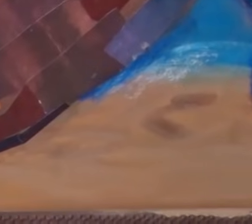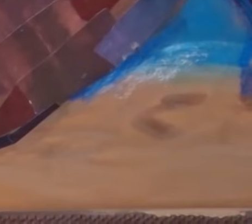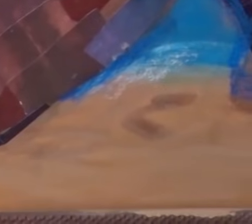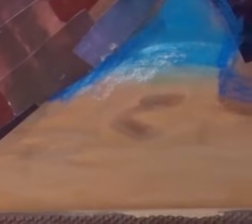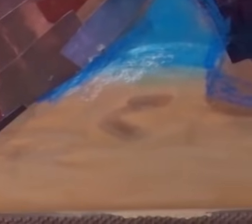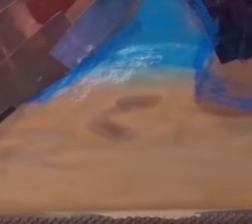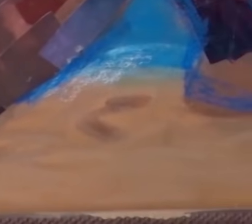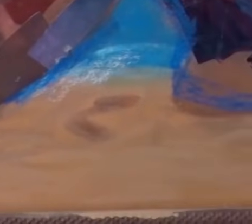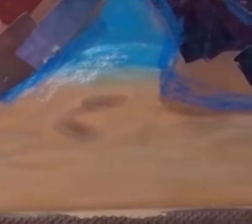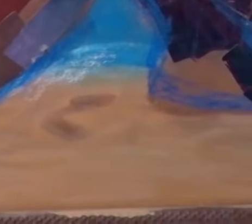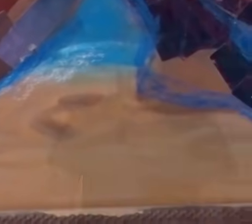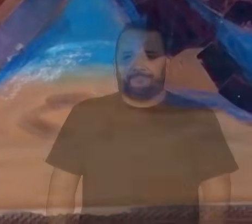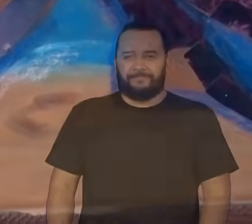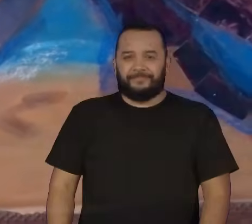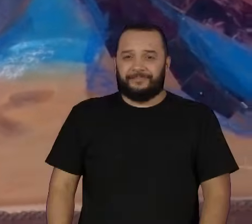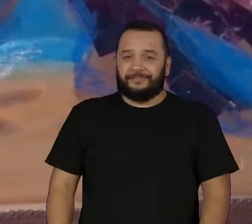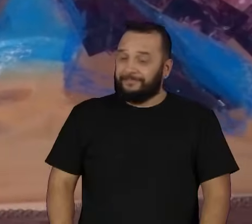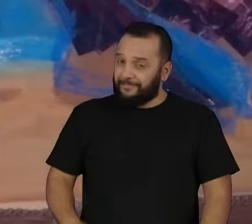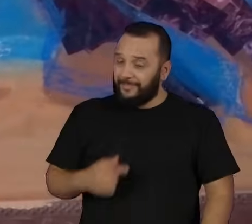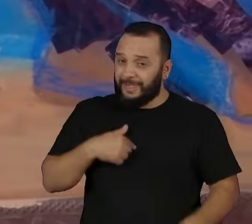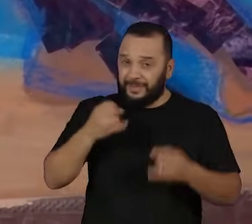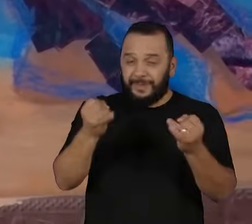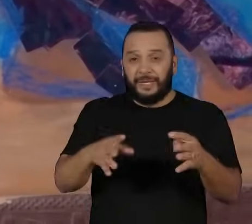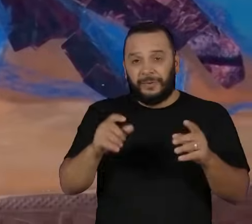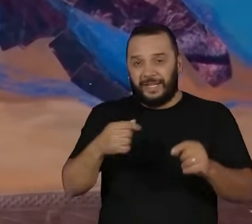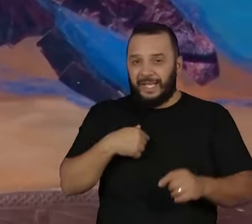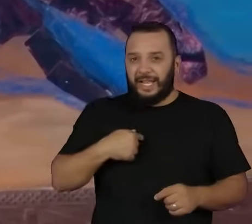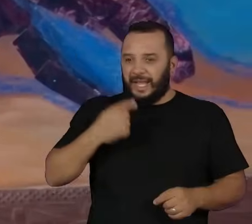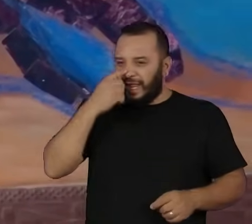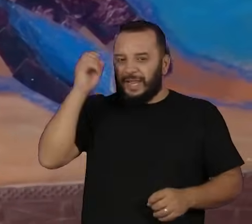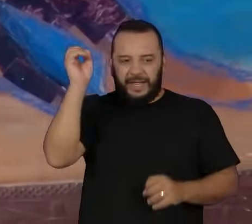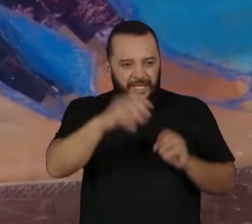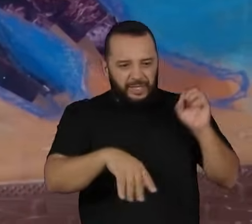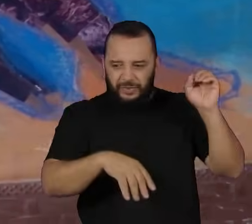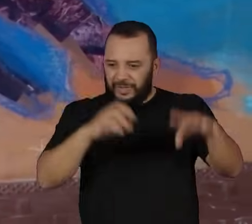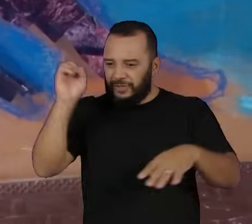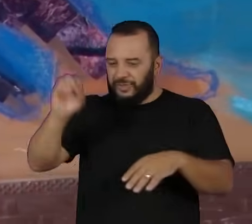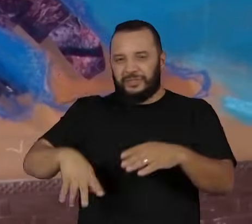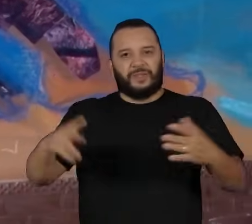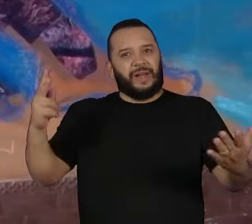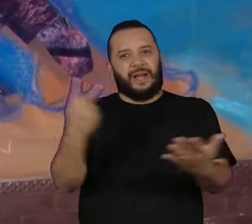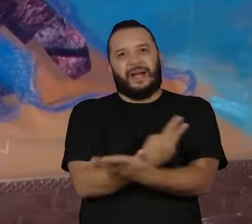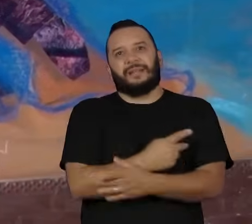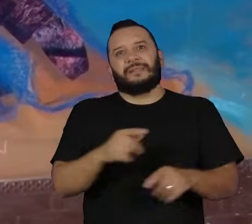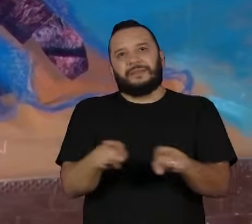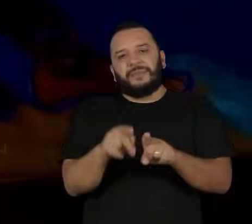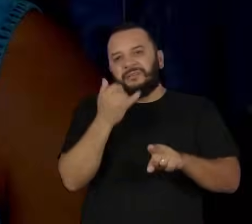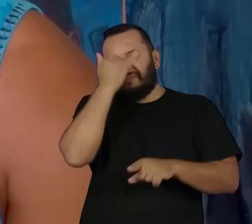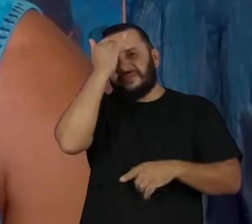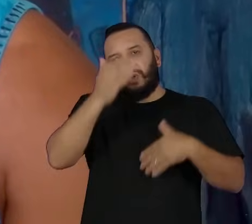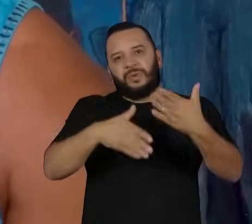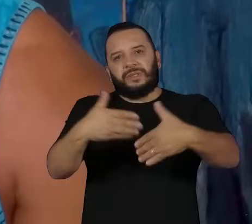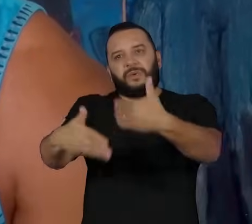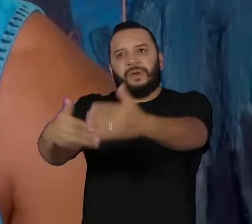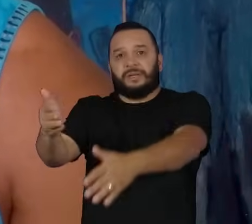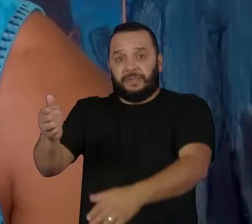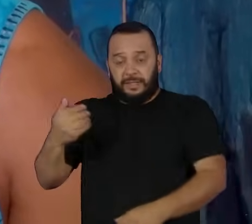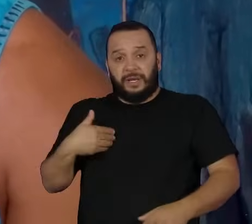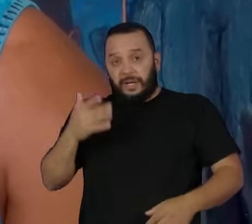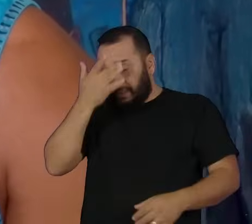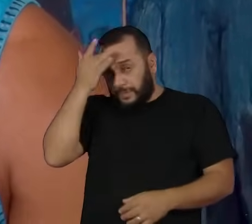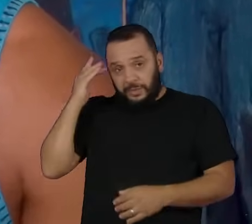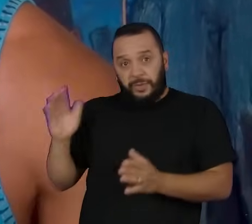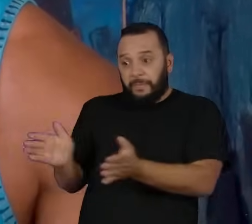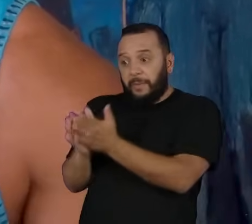Quando a gente fala em descarte de lixo de forma inadequada e suas consequências, né? As pessoas de comunidade, as pessoas mais pobres